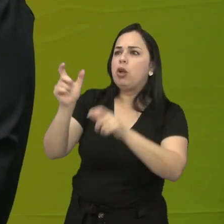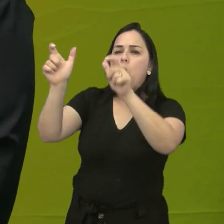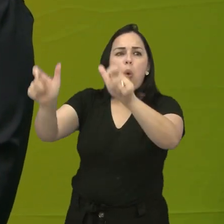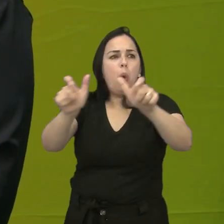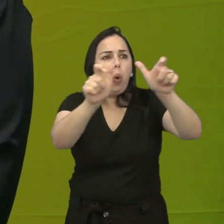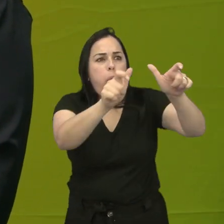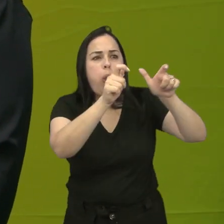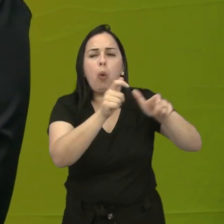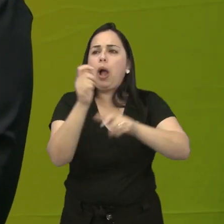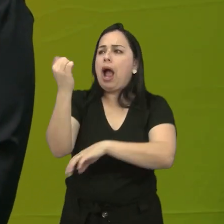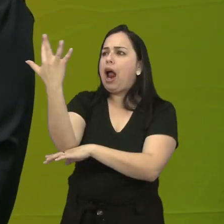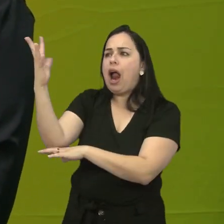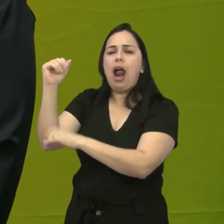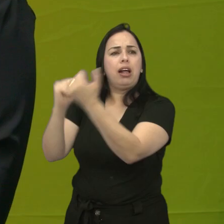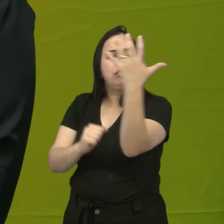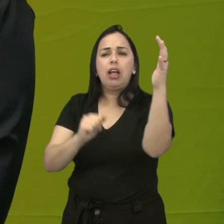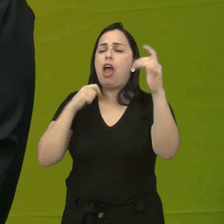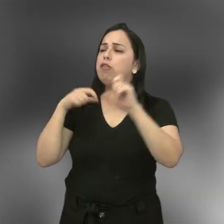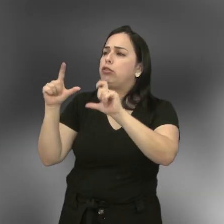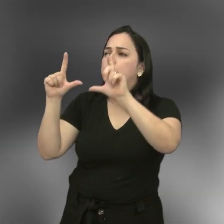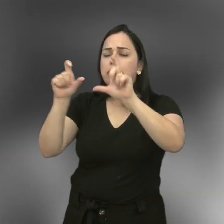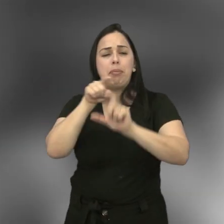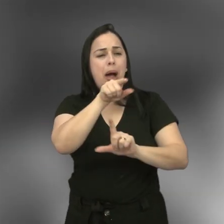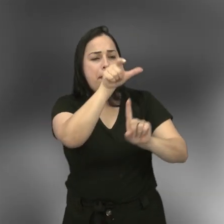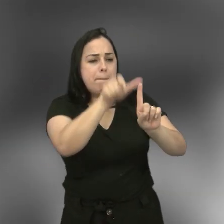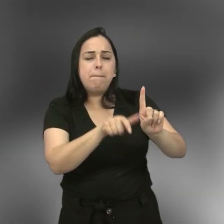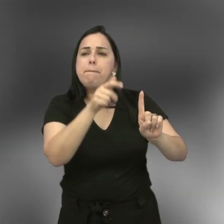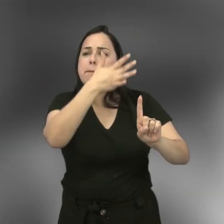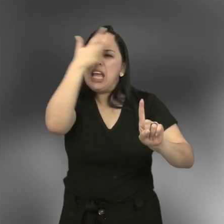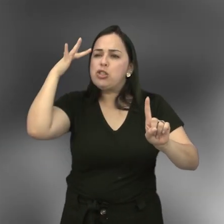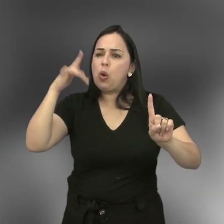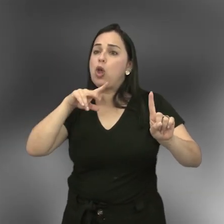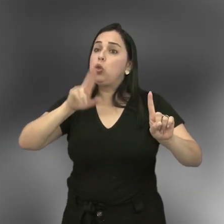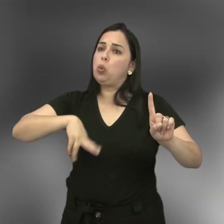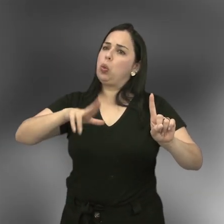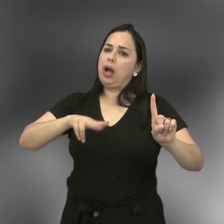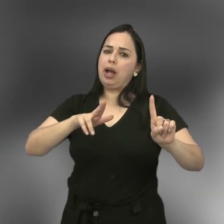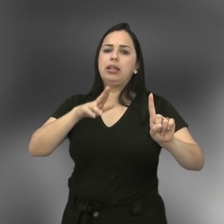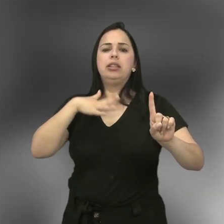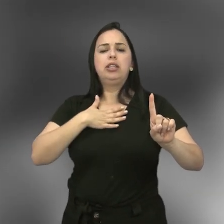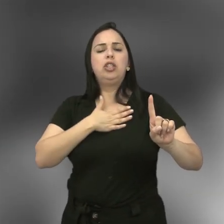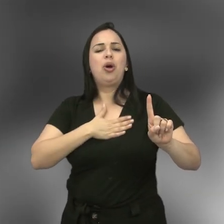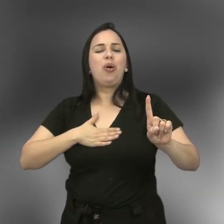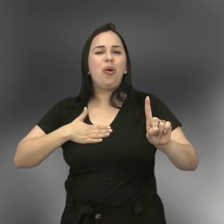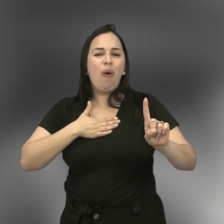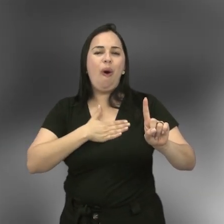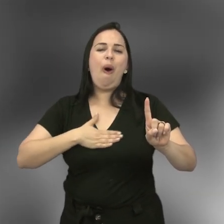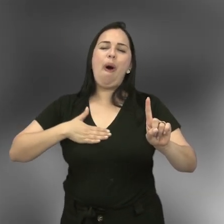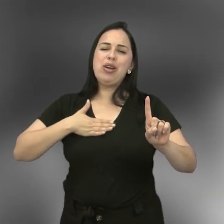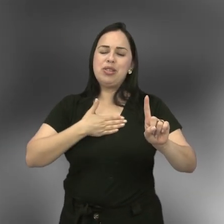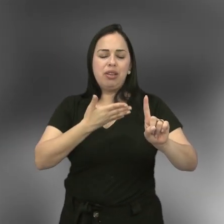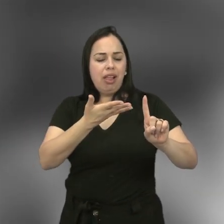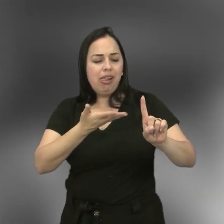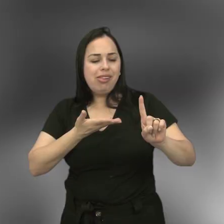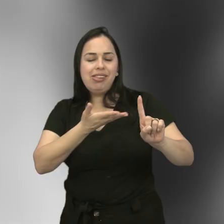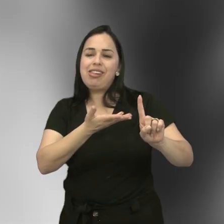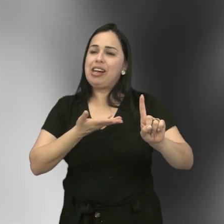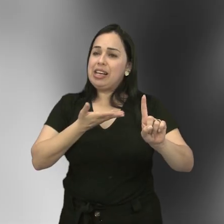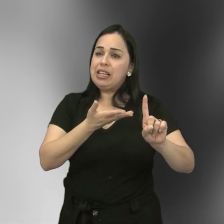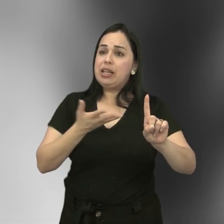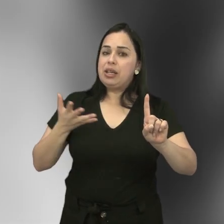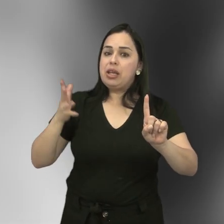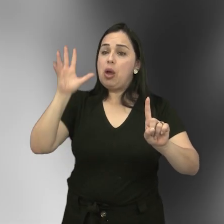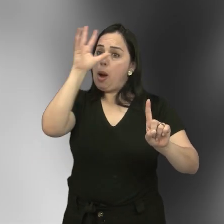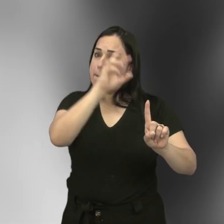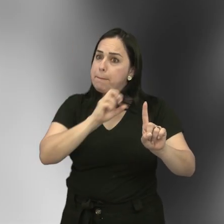fotografar pessoas foi uma coisa que bateu mais forte, assim, né? Porque eu gosto muito dessa coisa da interação. Eu aprendo muito com